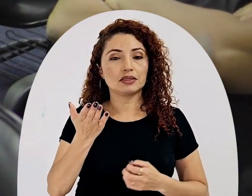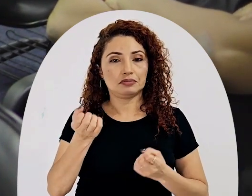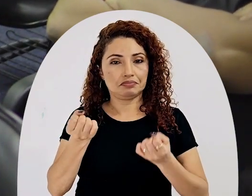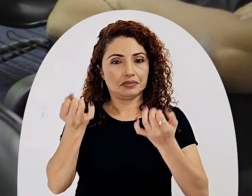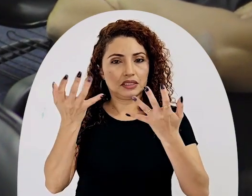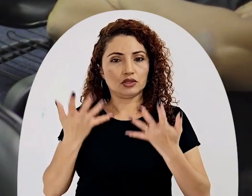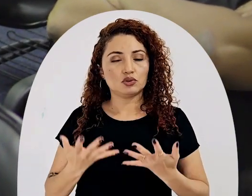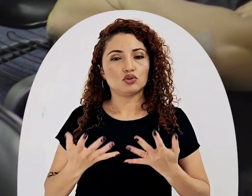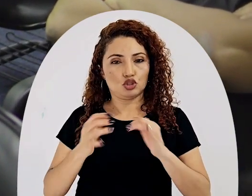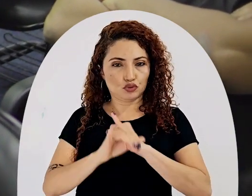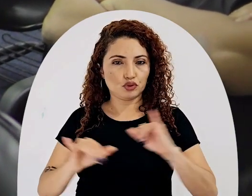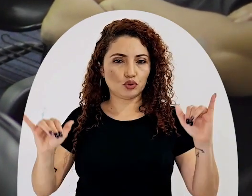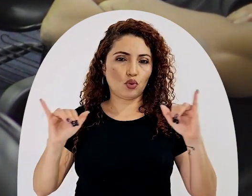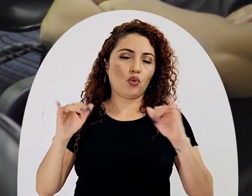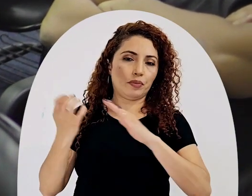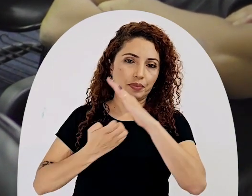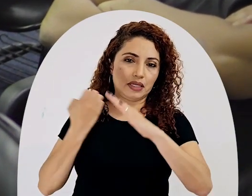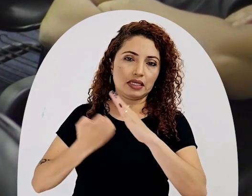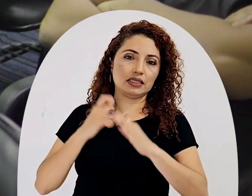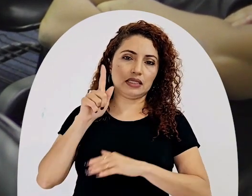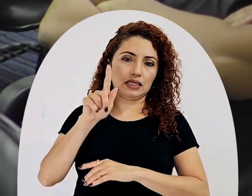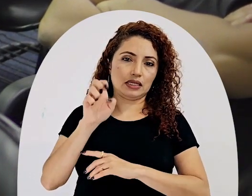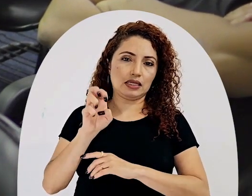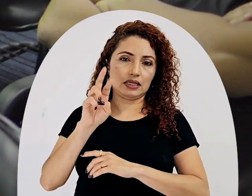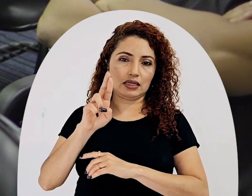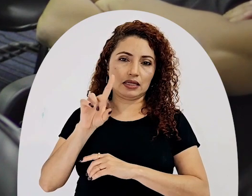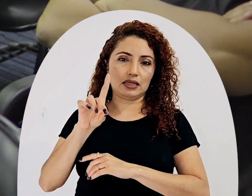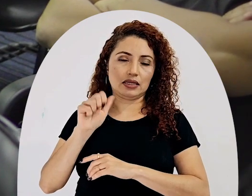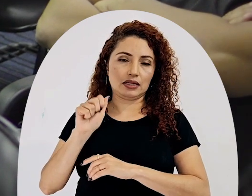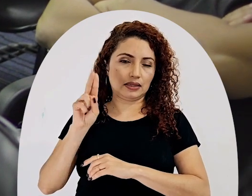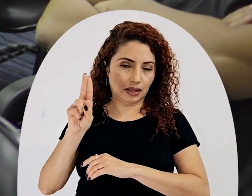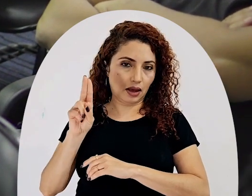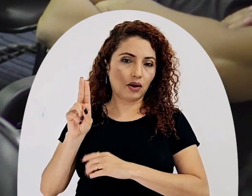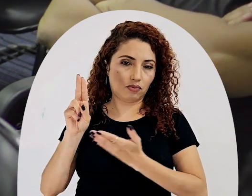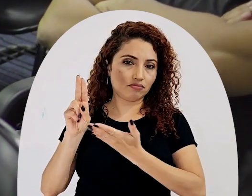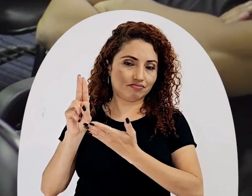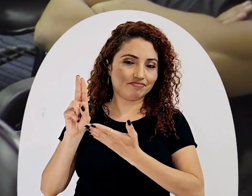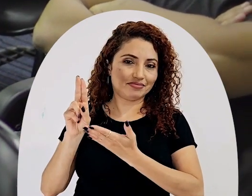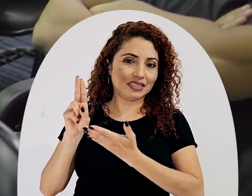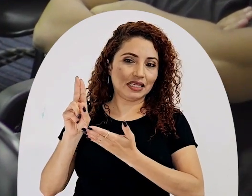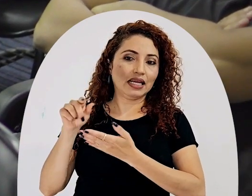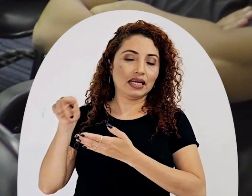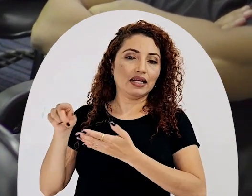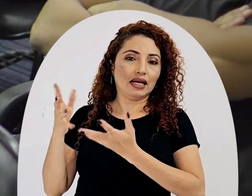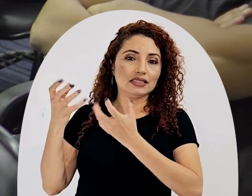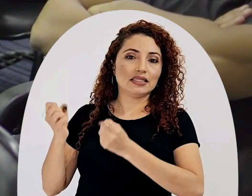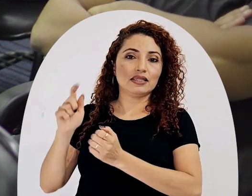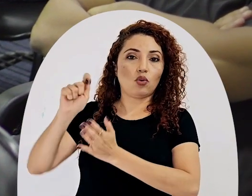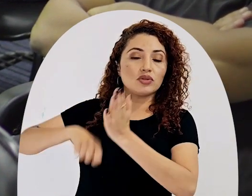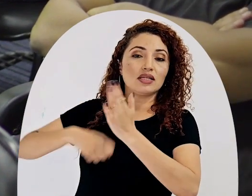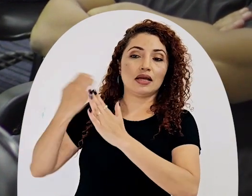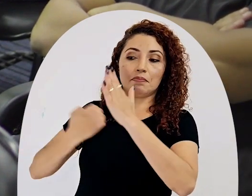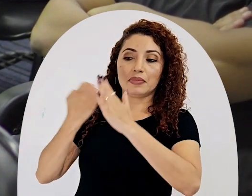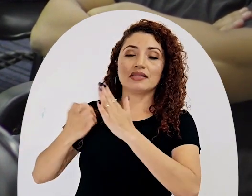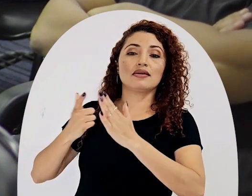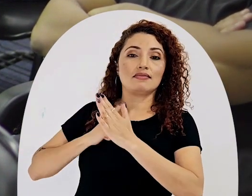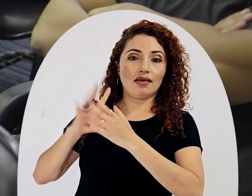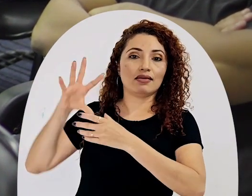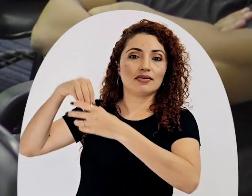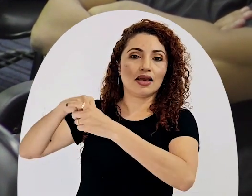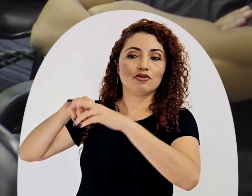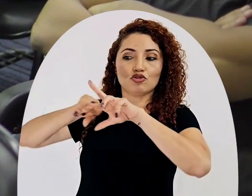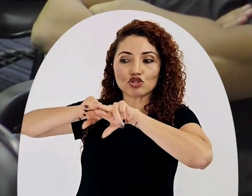divulgou, né, a Gerdau, isso é divulgado, que você disse que é público, contrata empresas somente que